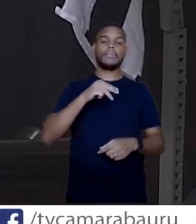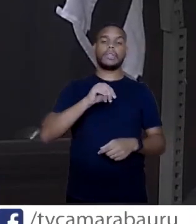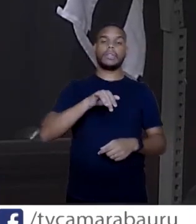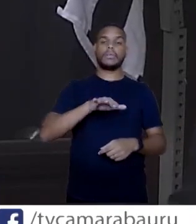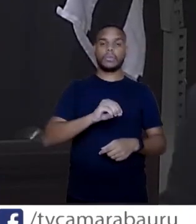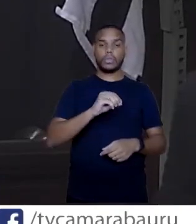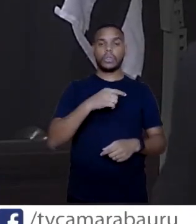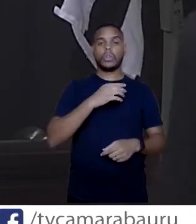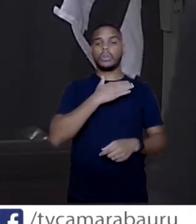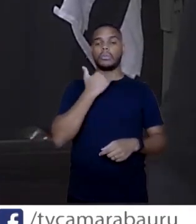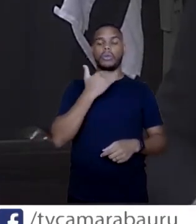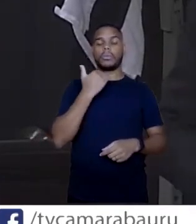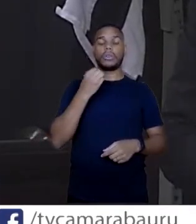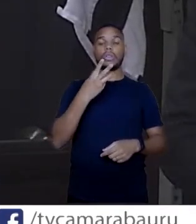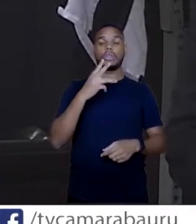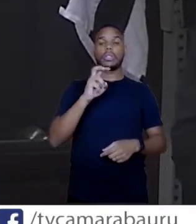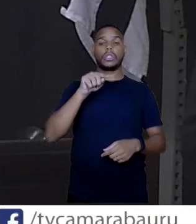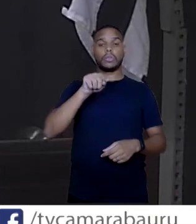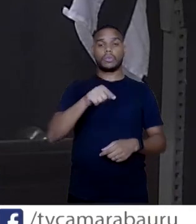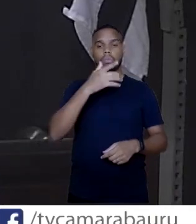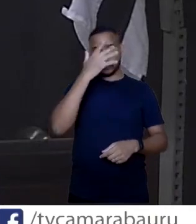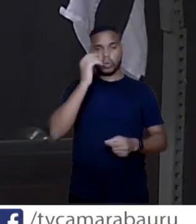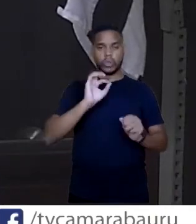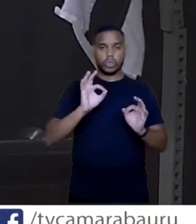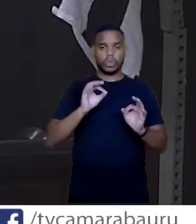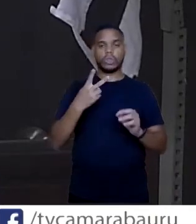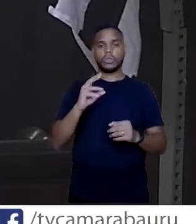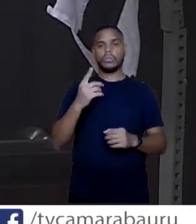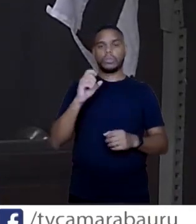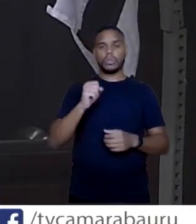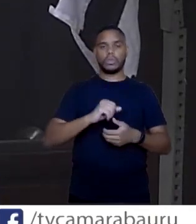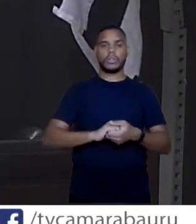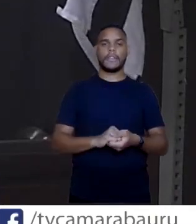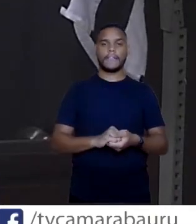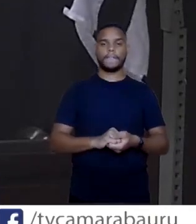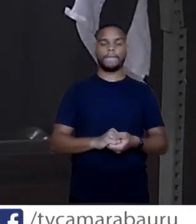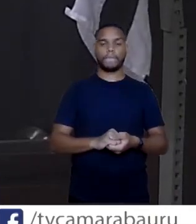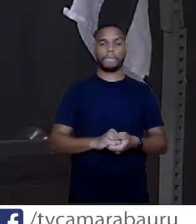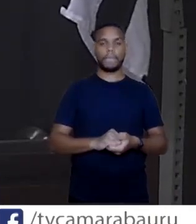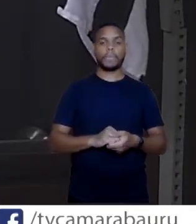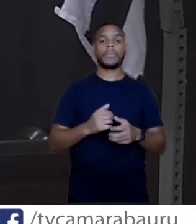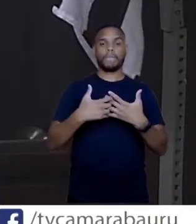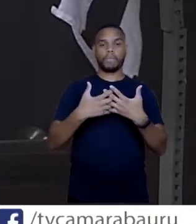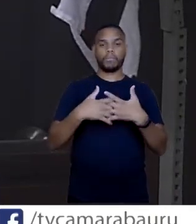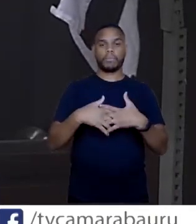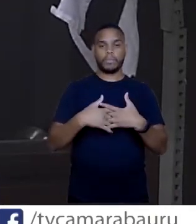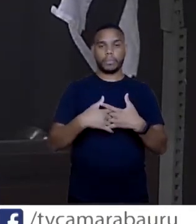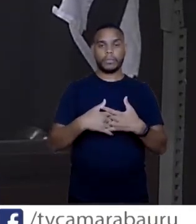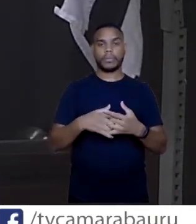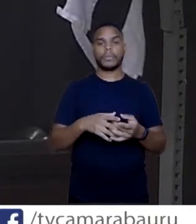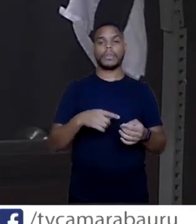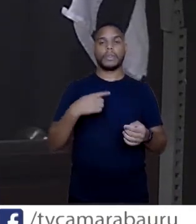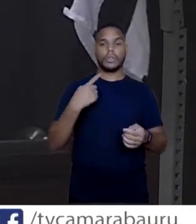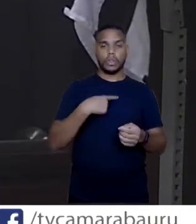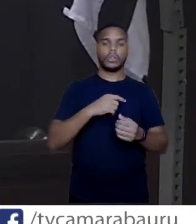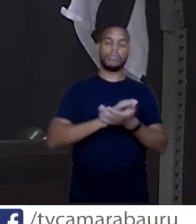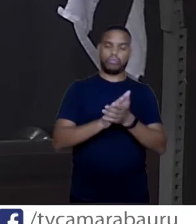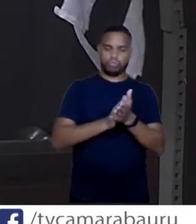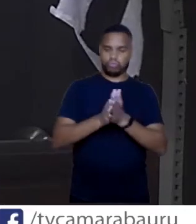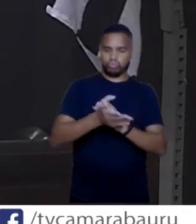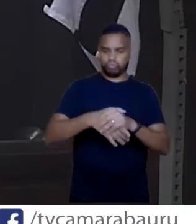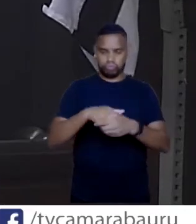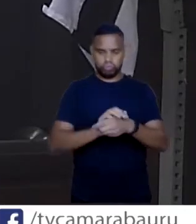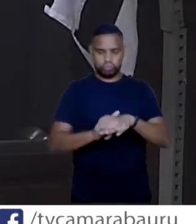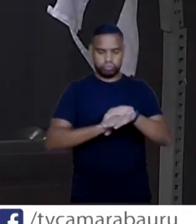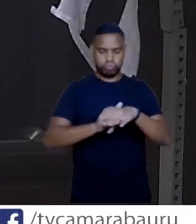morrido 35 mil pessoas em 2018 reflexão vamos sim lavar a mão vamos sim